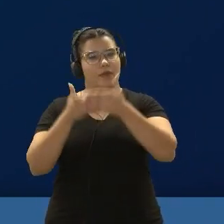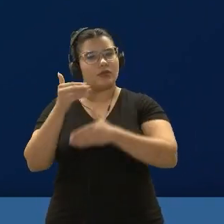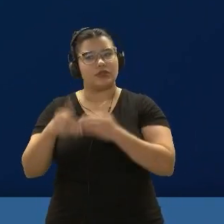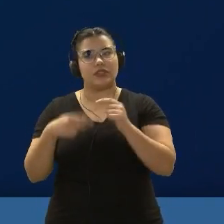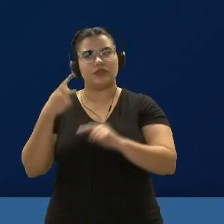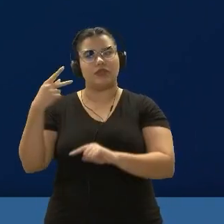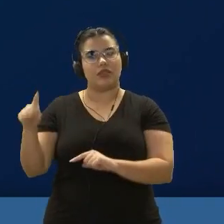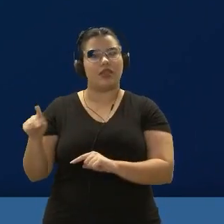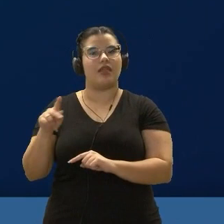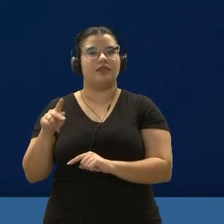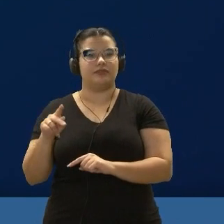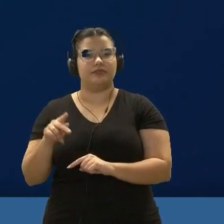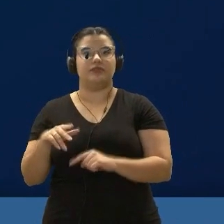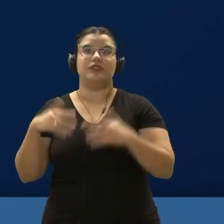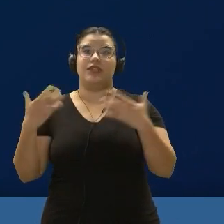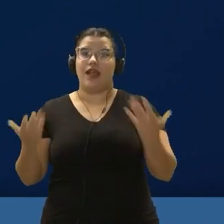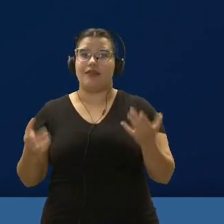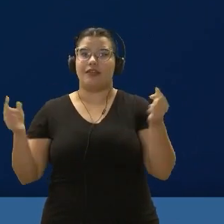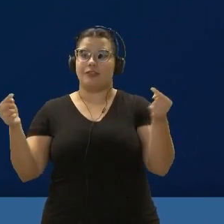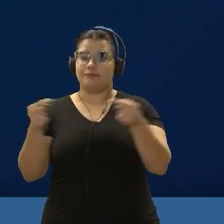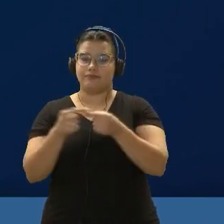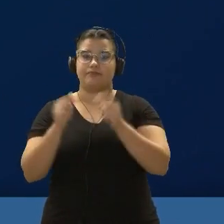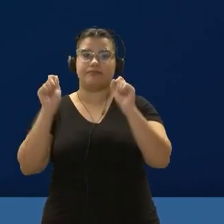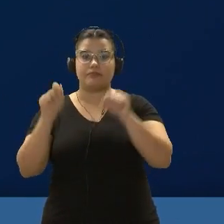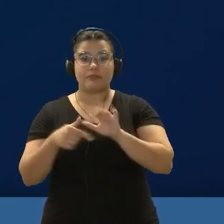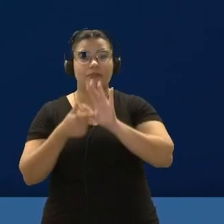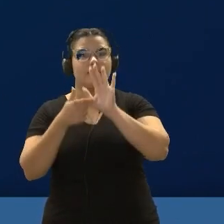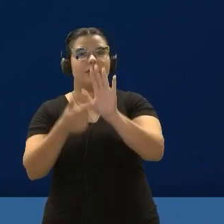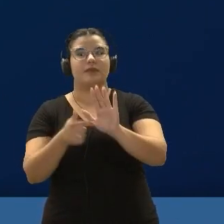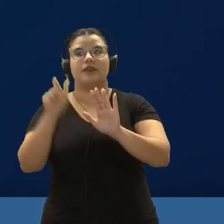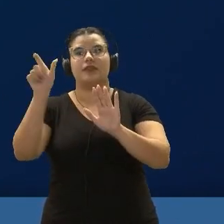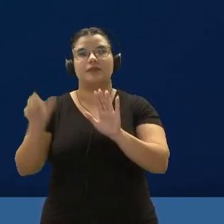E dessa maneira, como eu já disse, trazer esse paciente